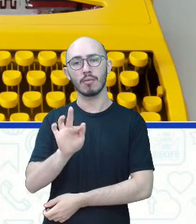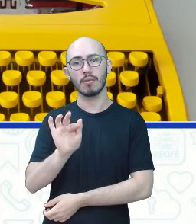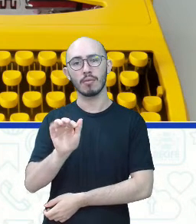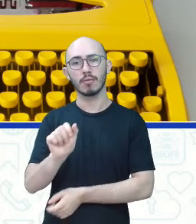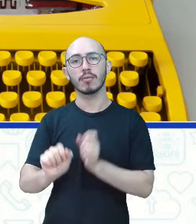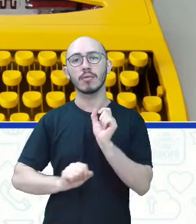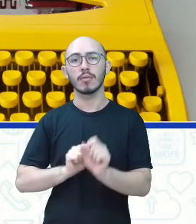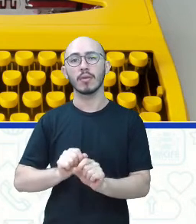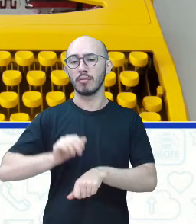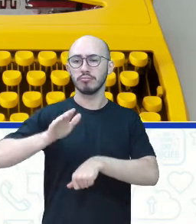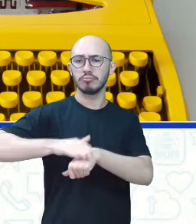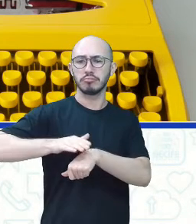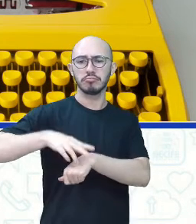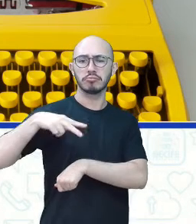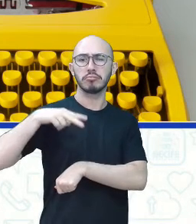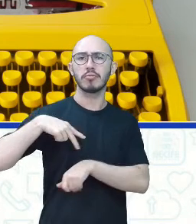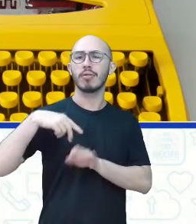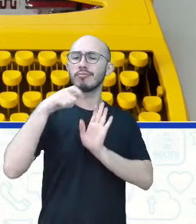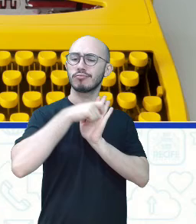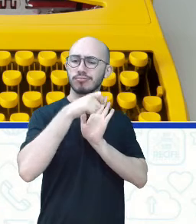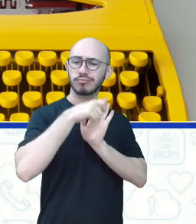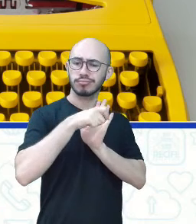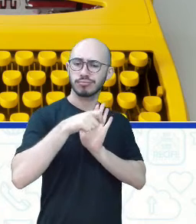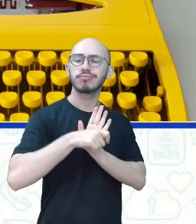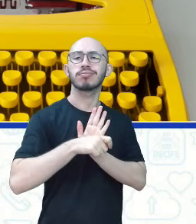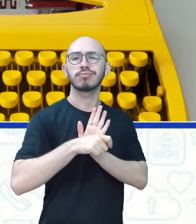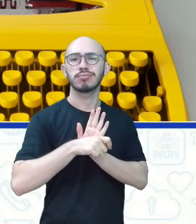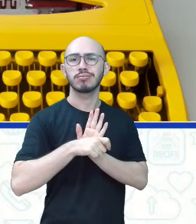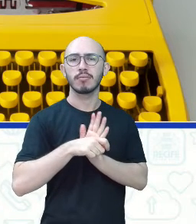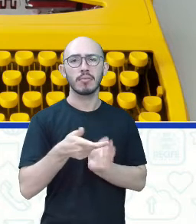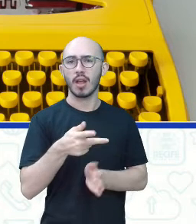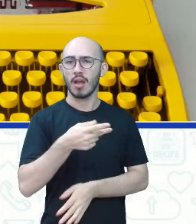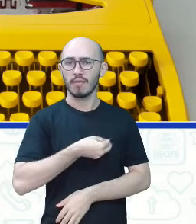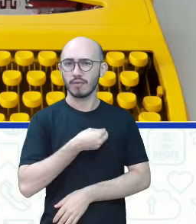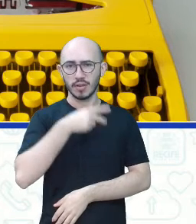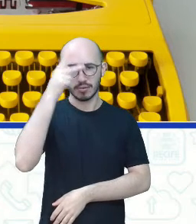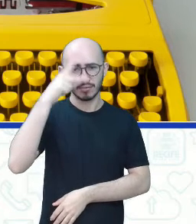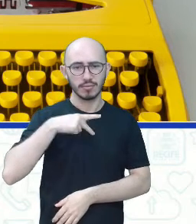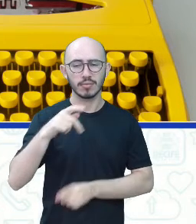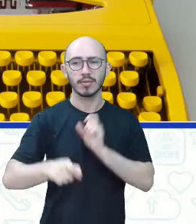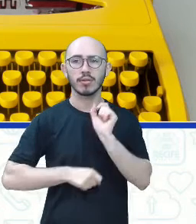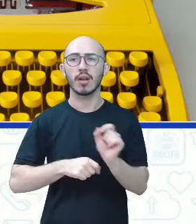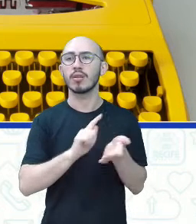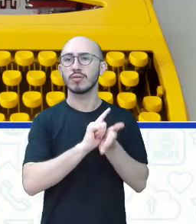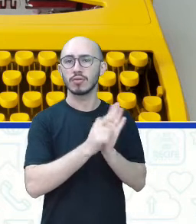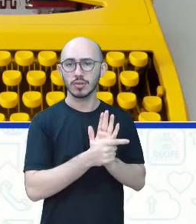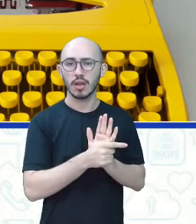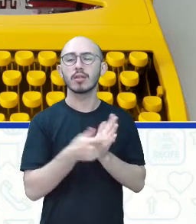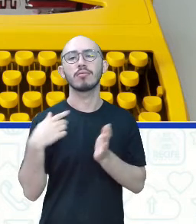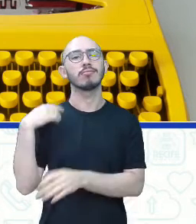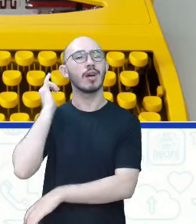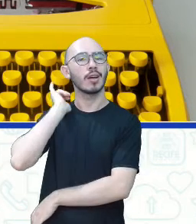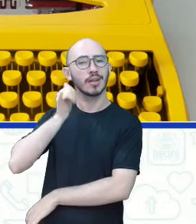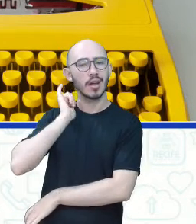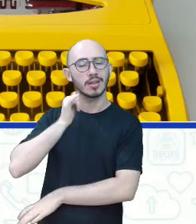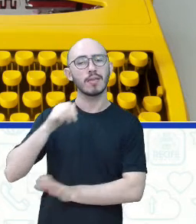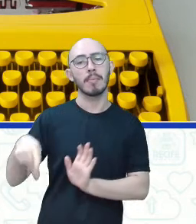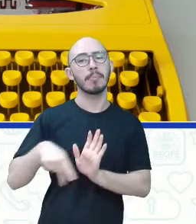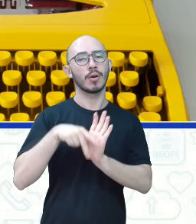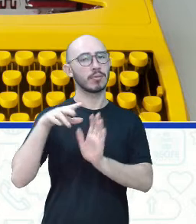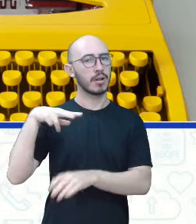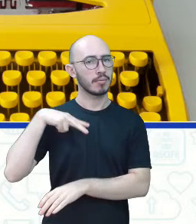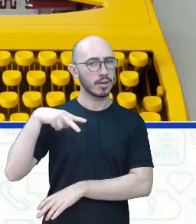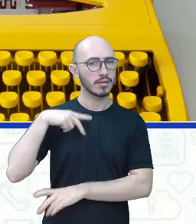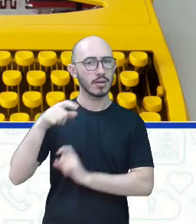pessoa, autobiografia. Então, é um gênero literário que constitui uma narrativa de caráter pessoal e o